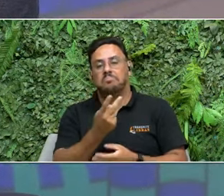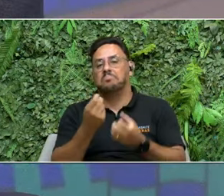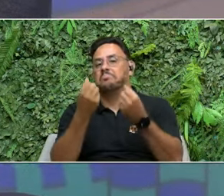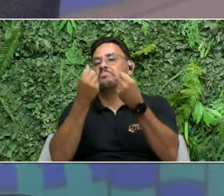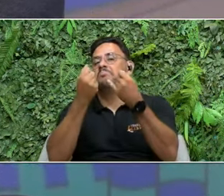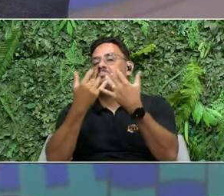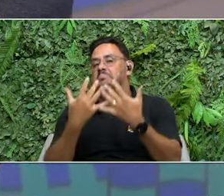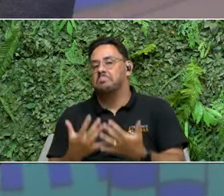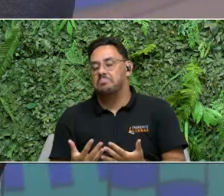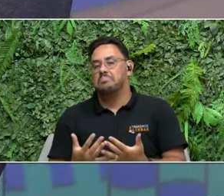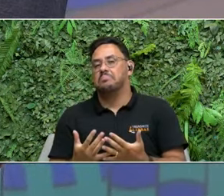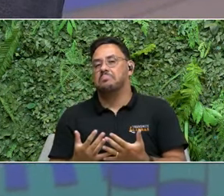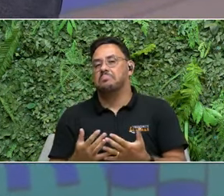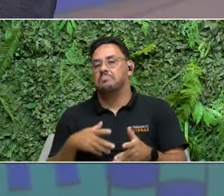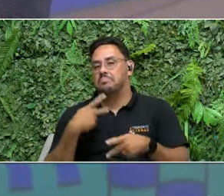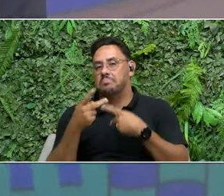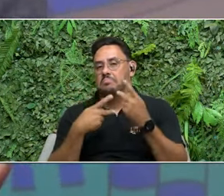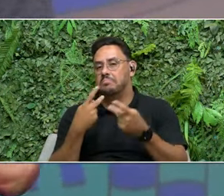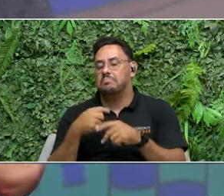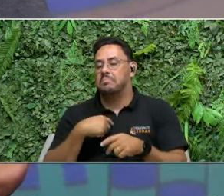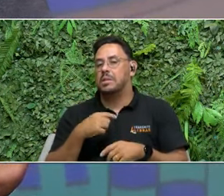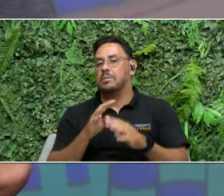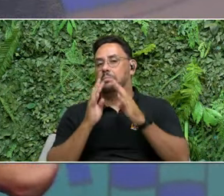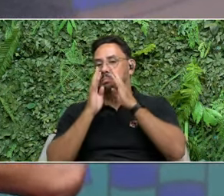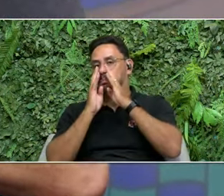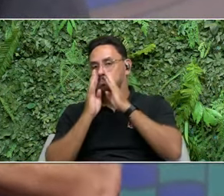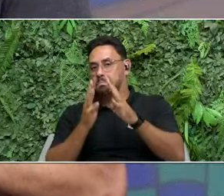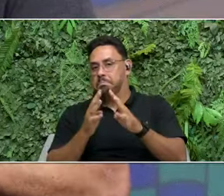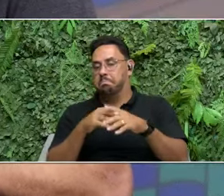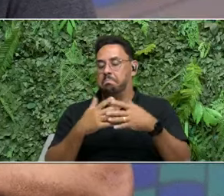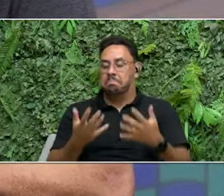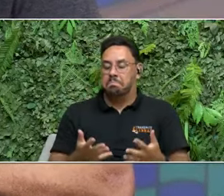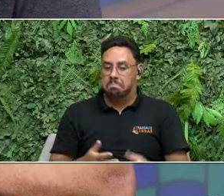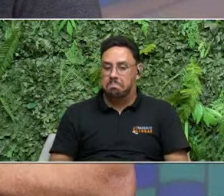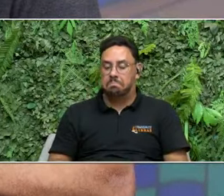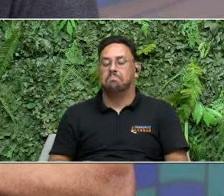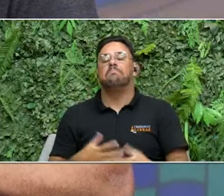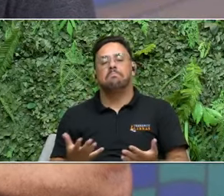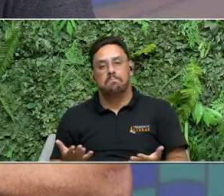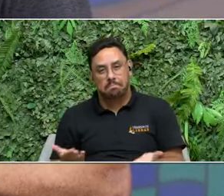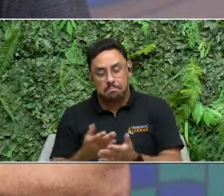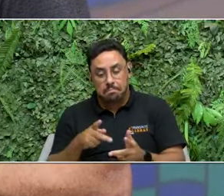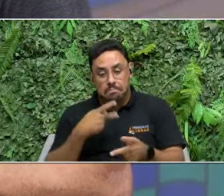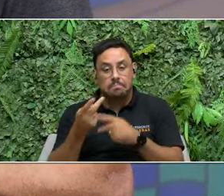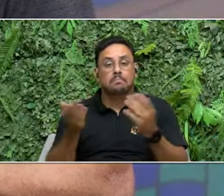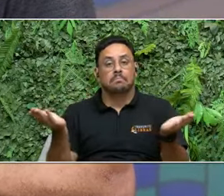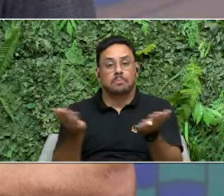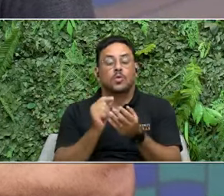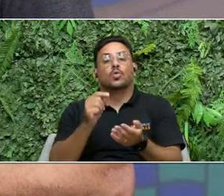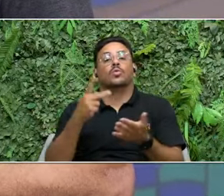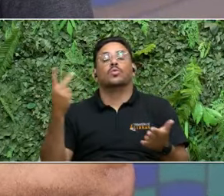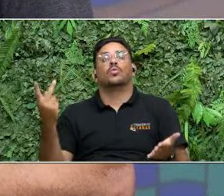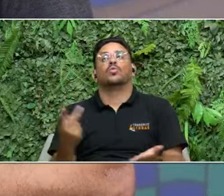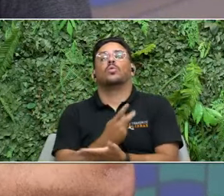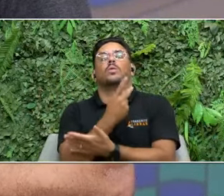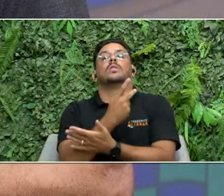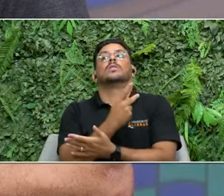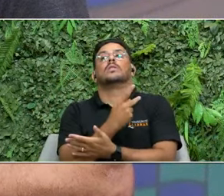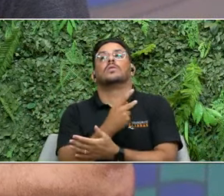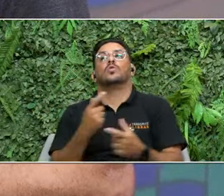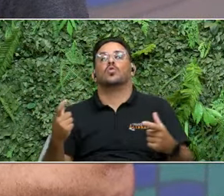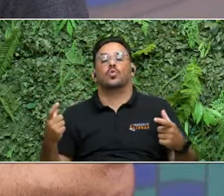aí me chamaram atenção né E vamos falar agora sobre o que aconteceu no